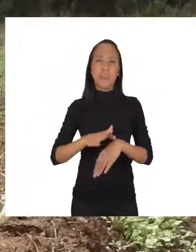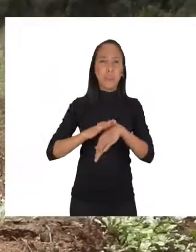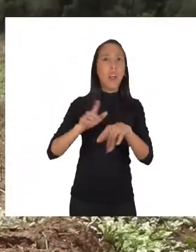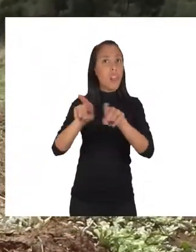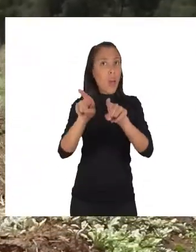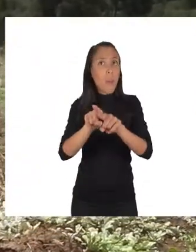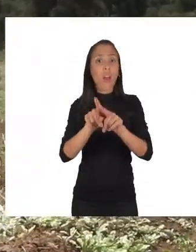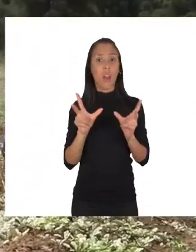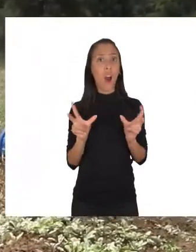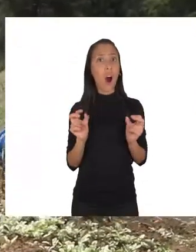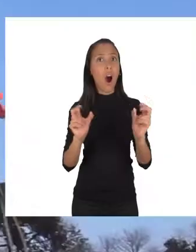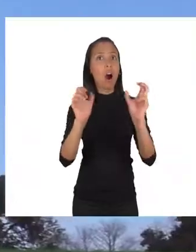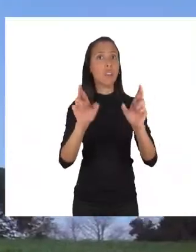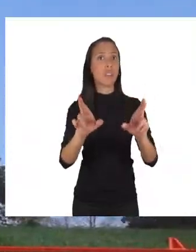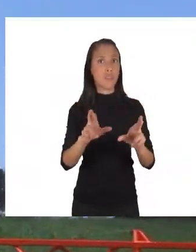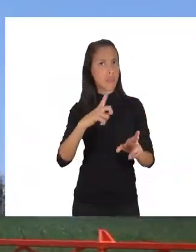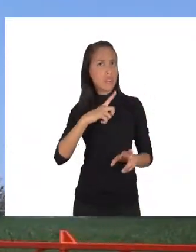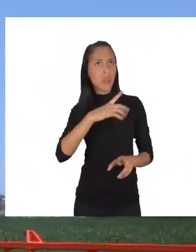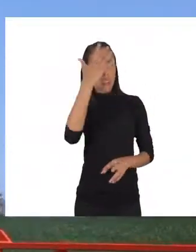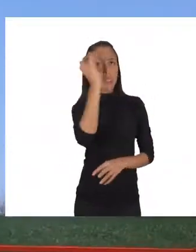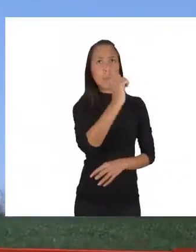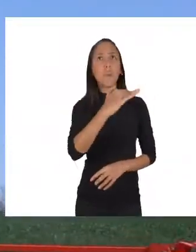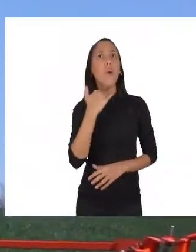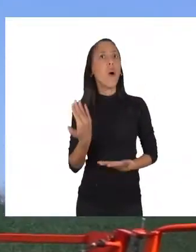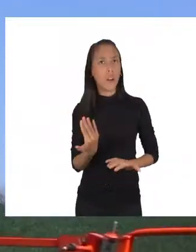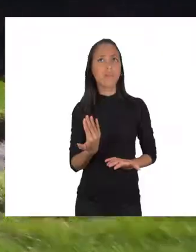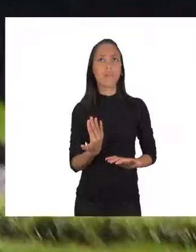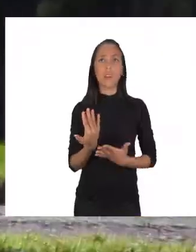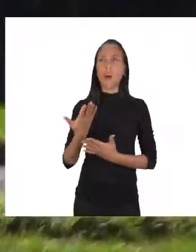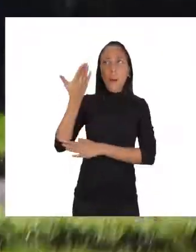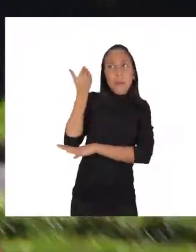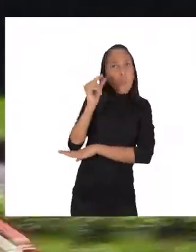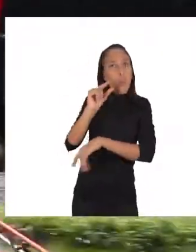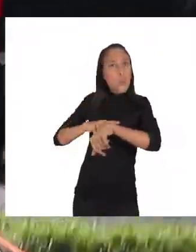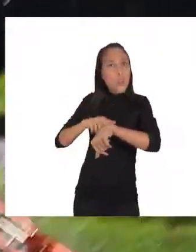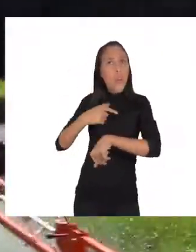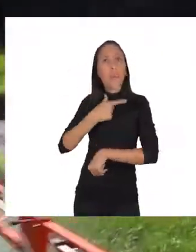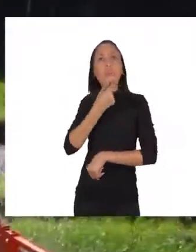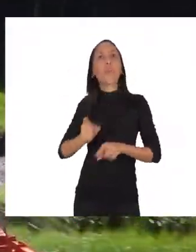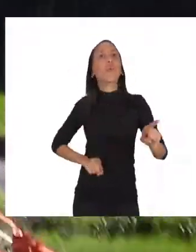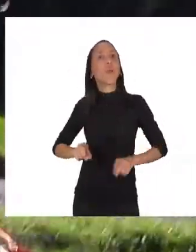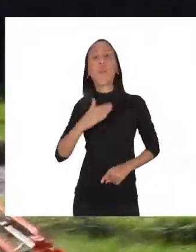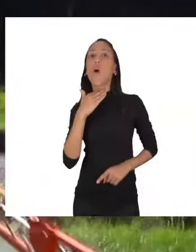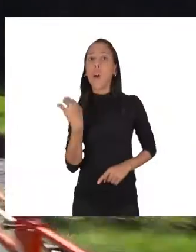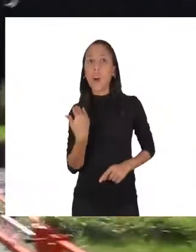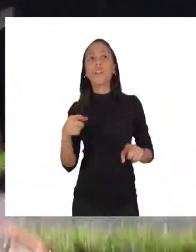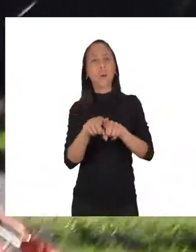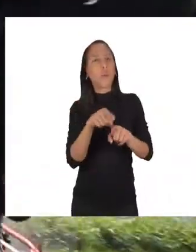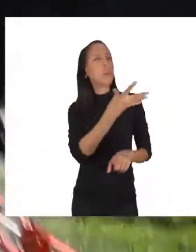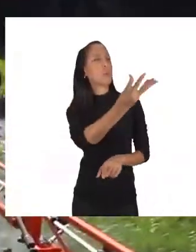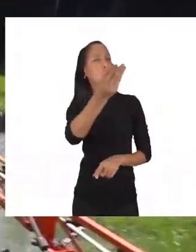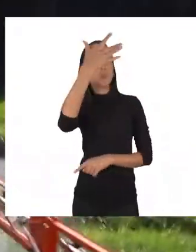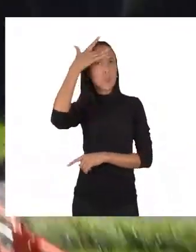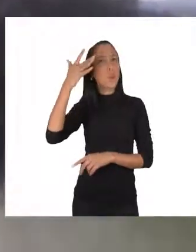que tá matando mesmo. Agora esses dias ainda morreu meu primo e várias pessoas aqui no